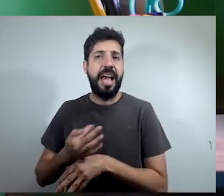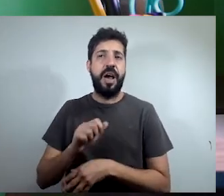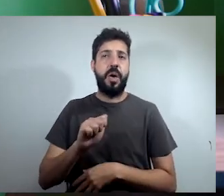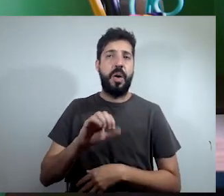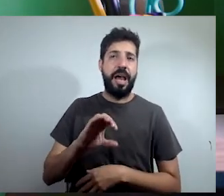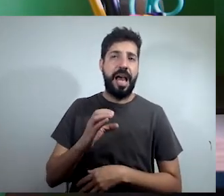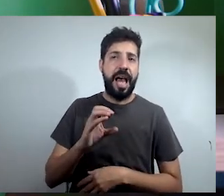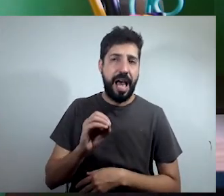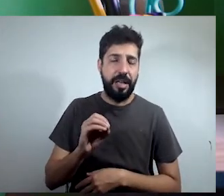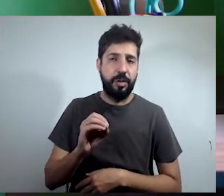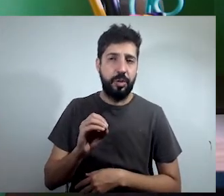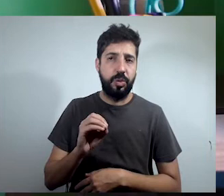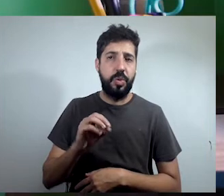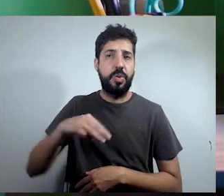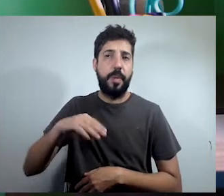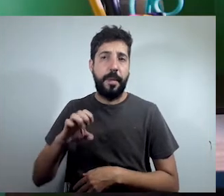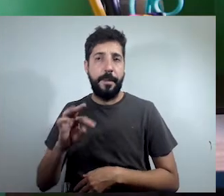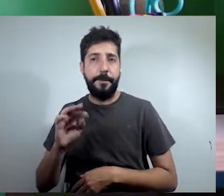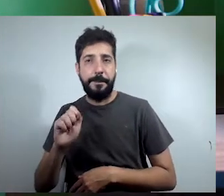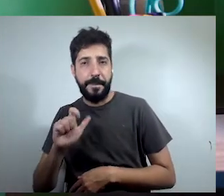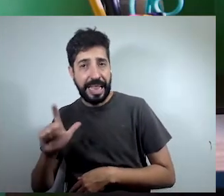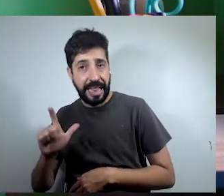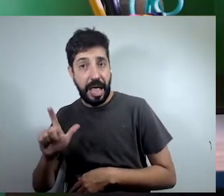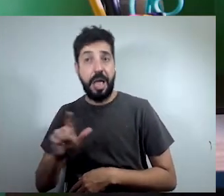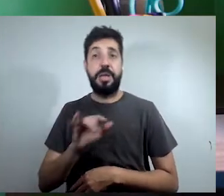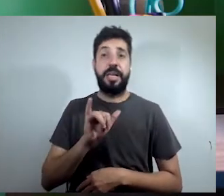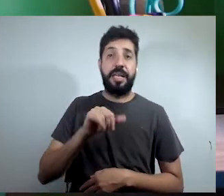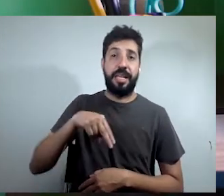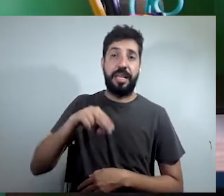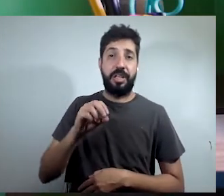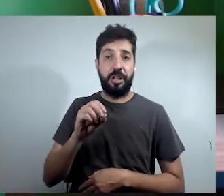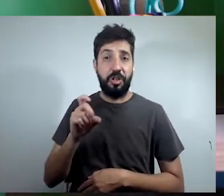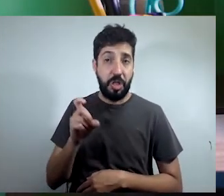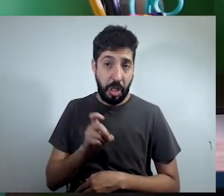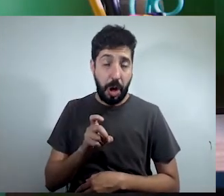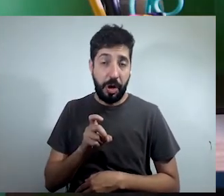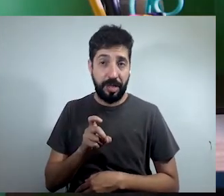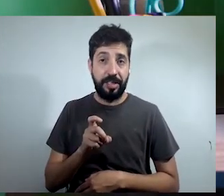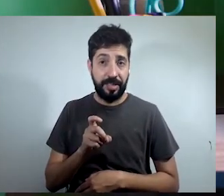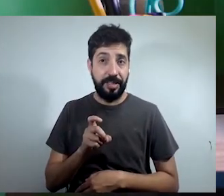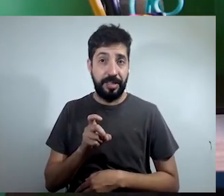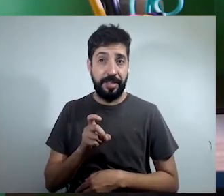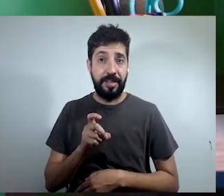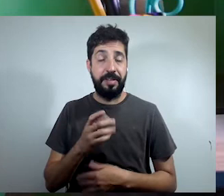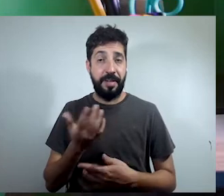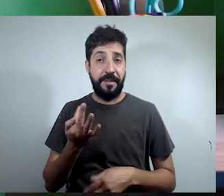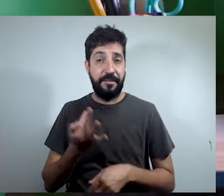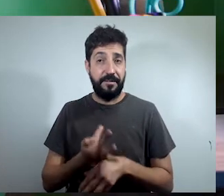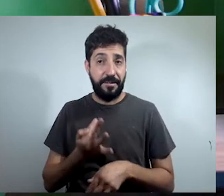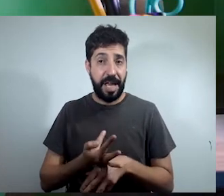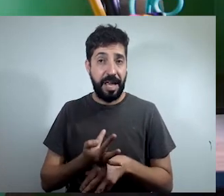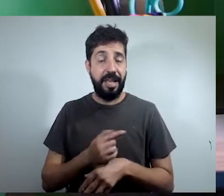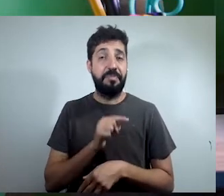aço, eram alguns de inox, alguns robôs de ferro. E